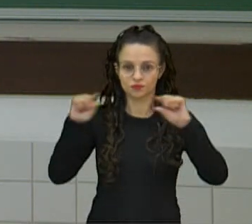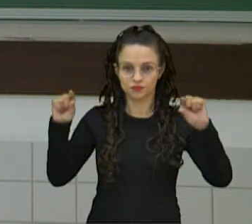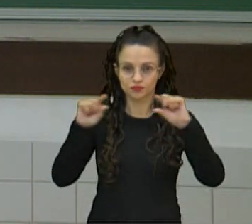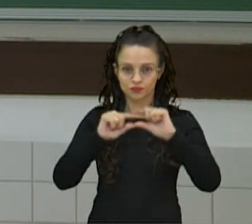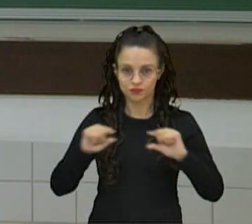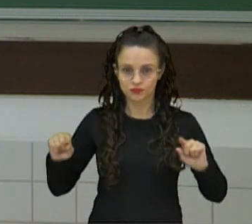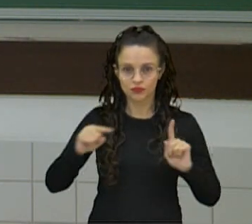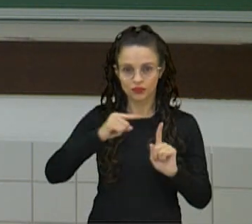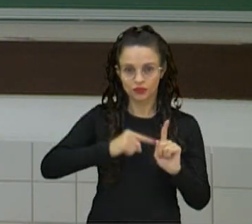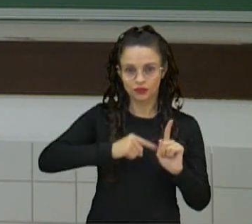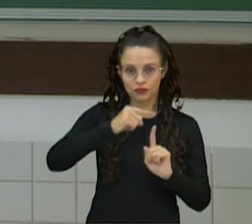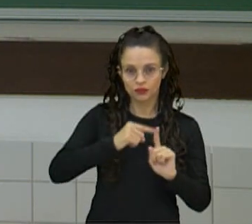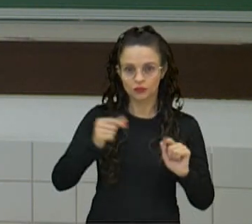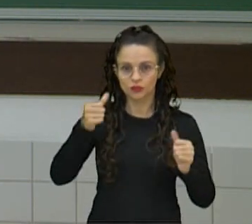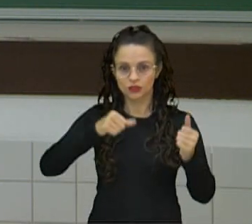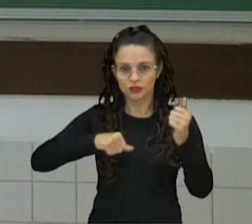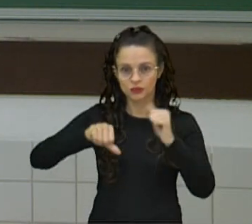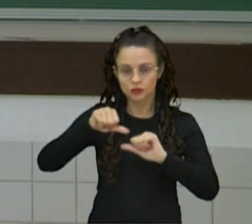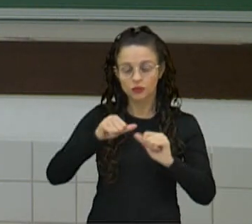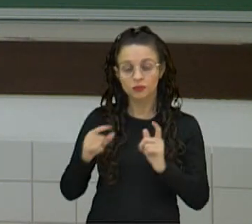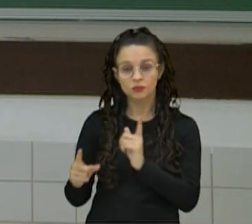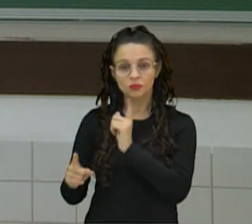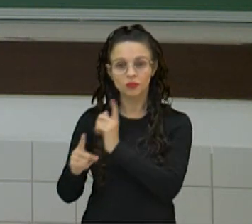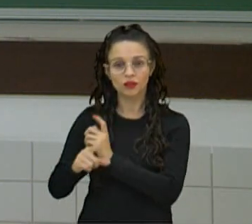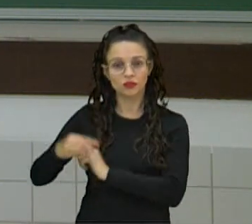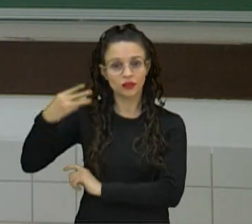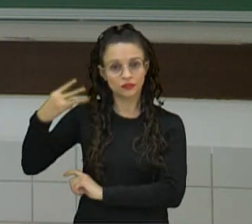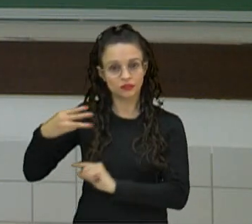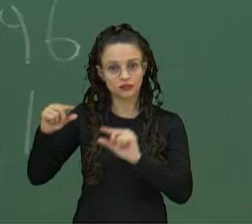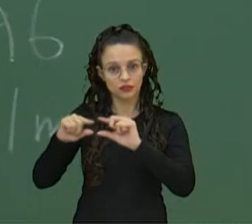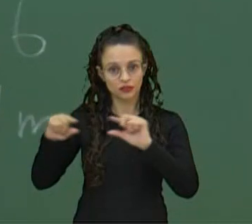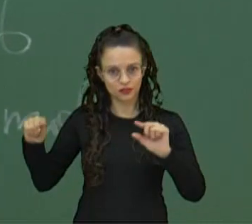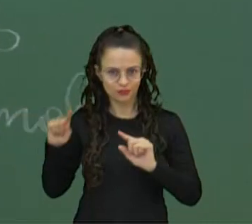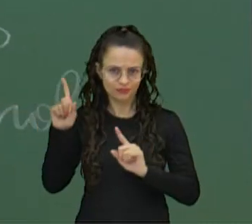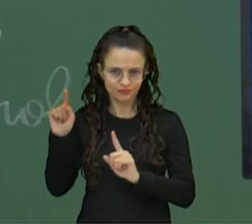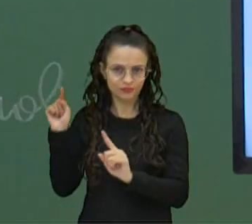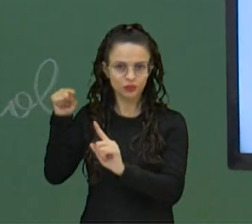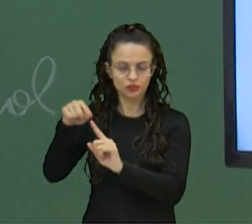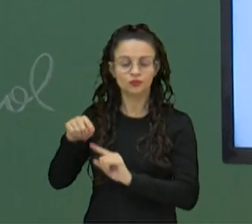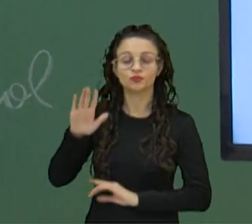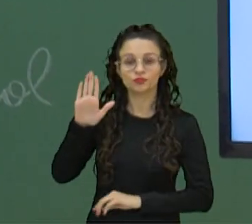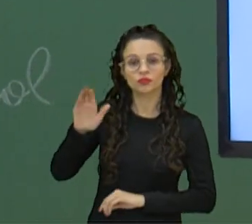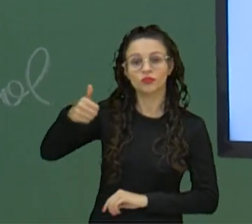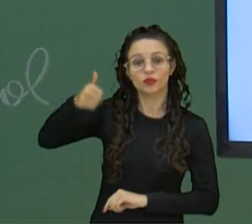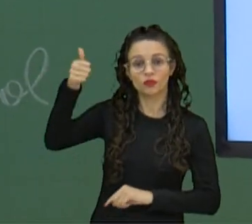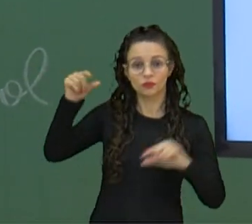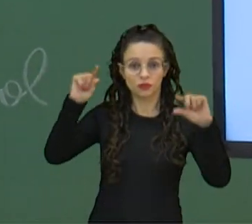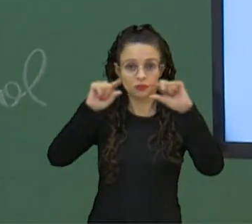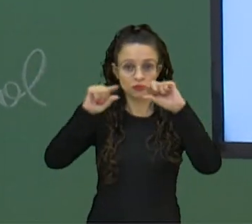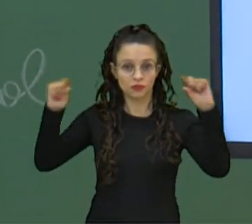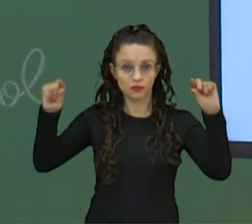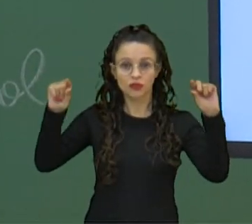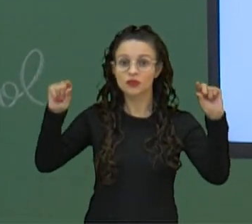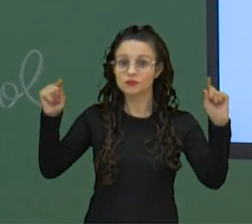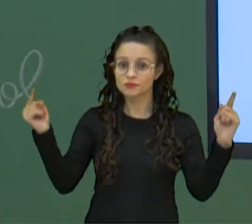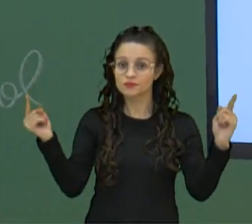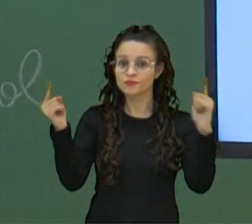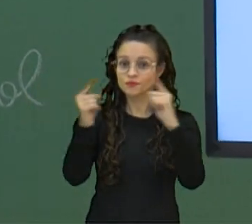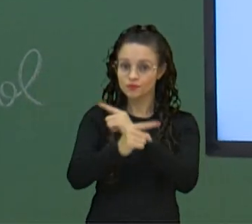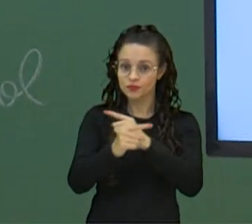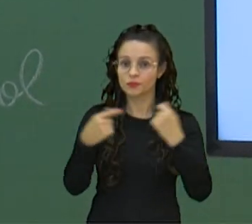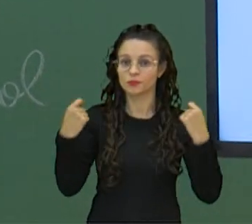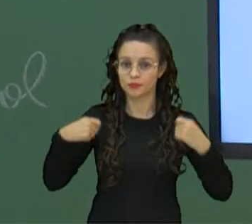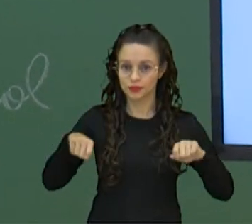alcançar uma terceira, que é o nosso objetivo. Então, a primeira eu vou precisar inverter a posição,